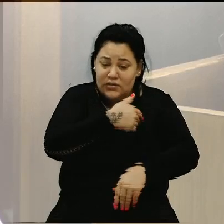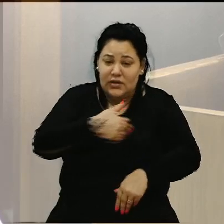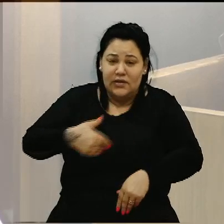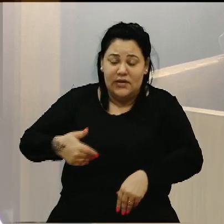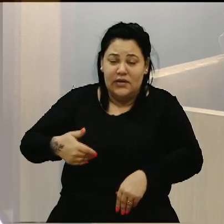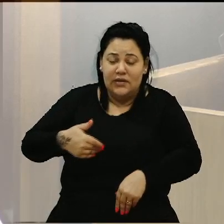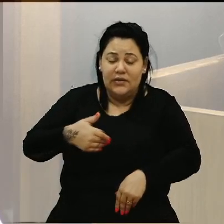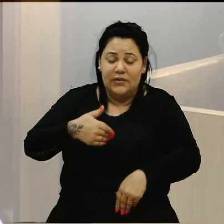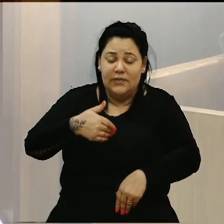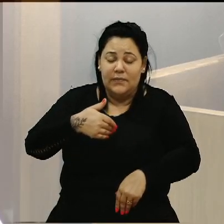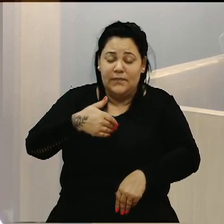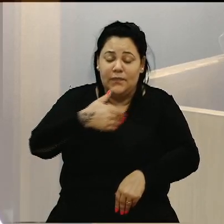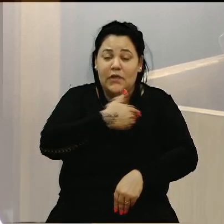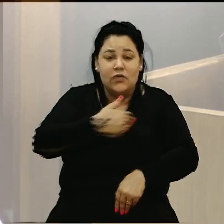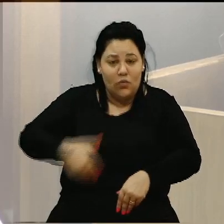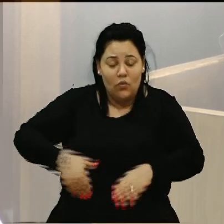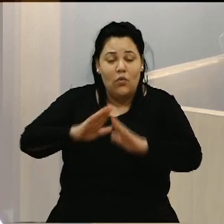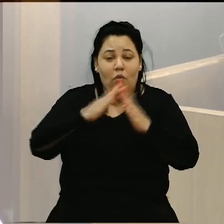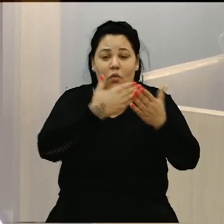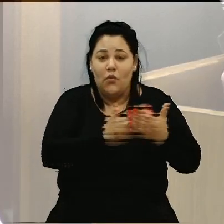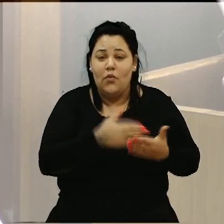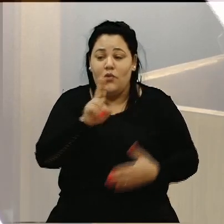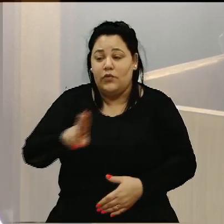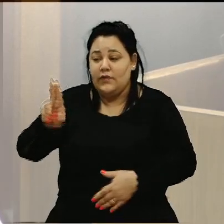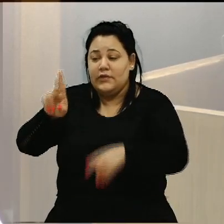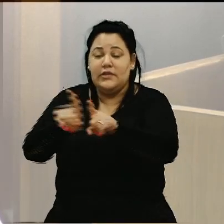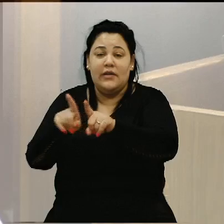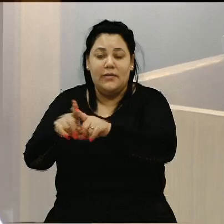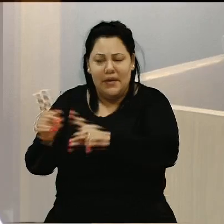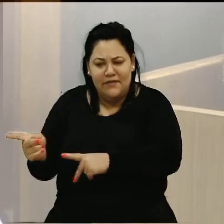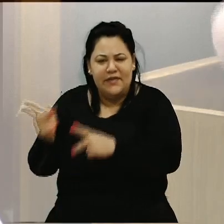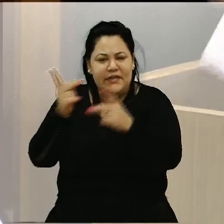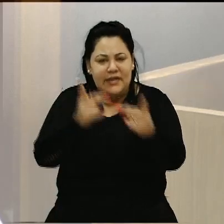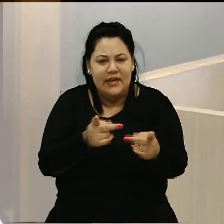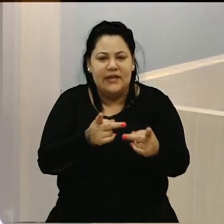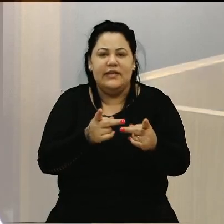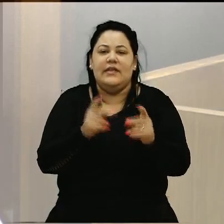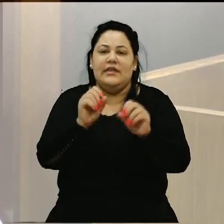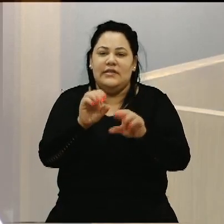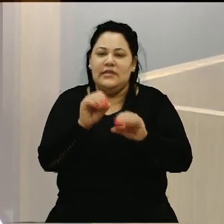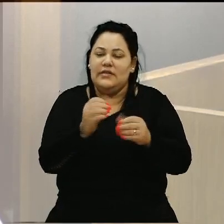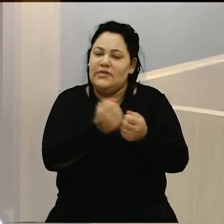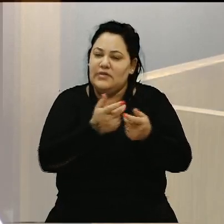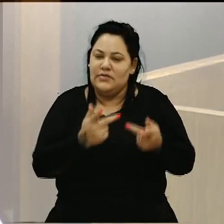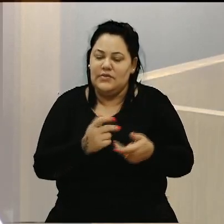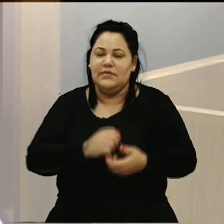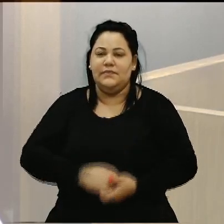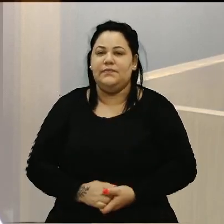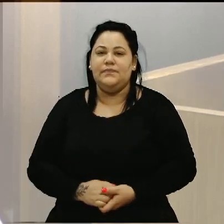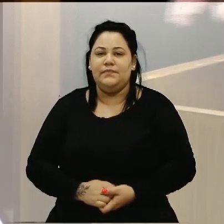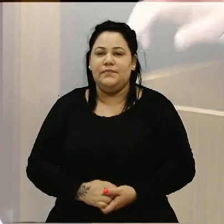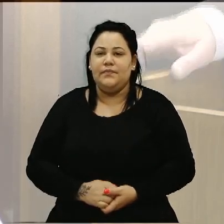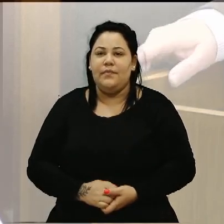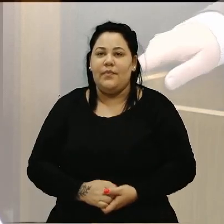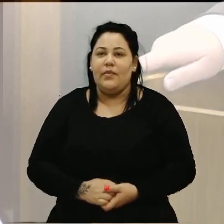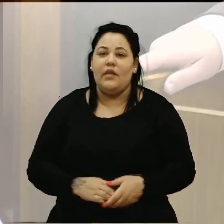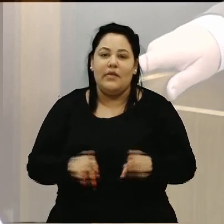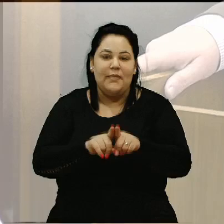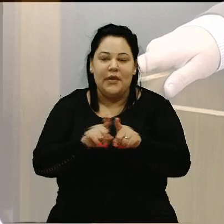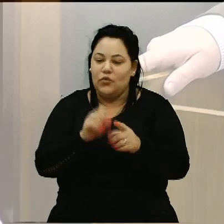de pré-vestibular, visitas a campos universitários e orientação acadêmica. E, por fim, tudo